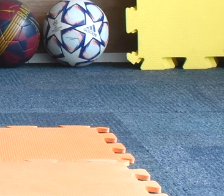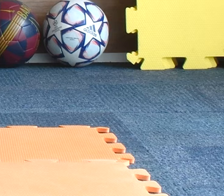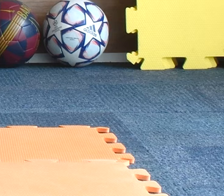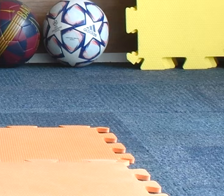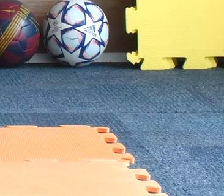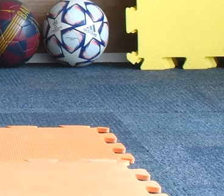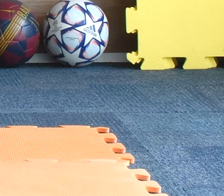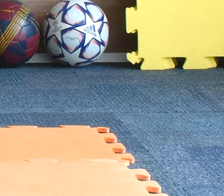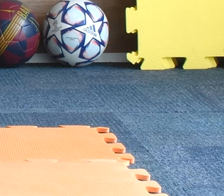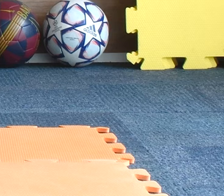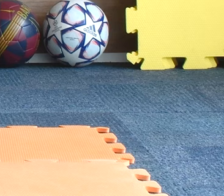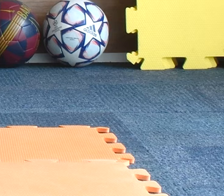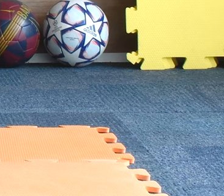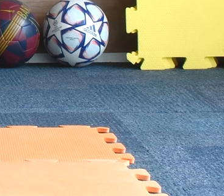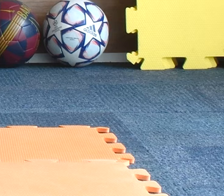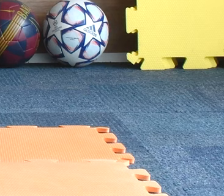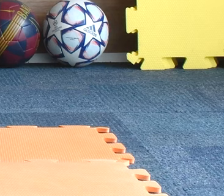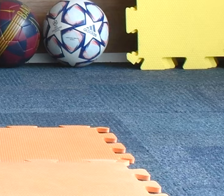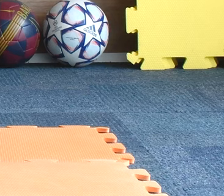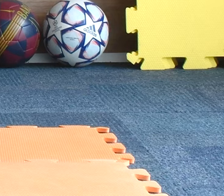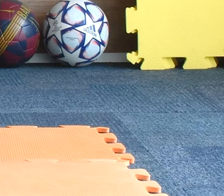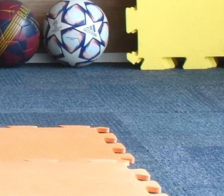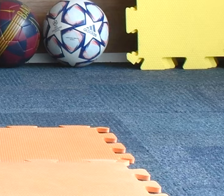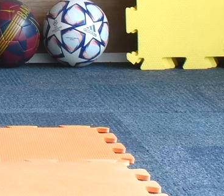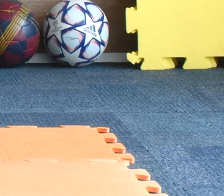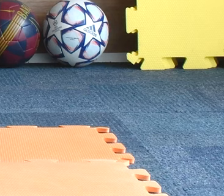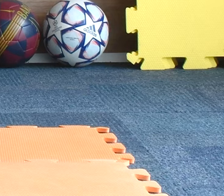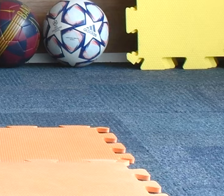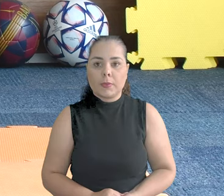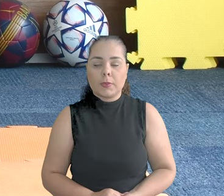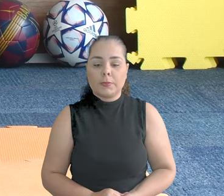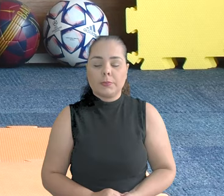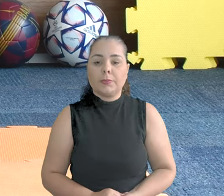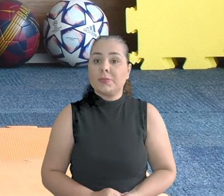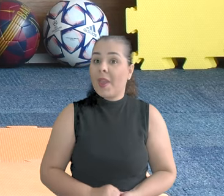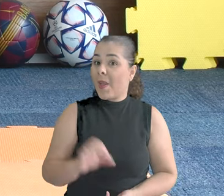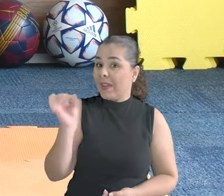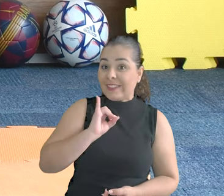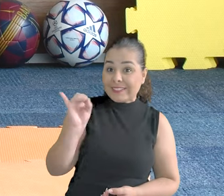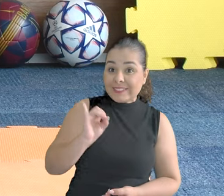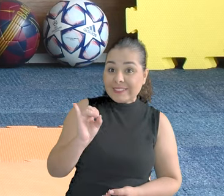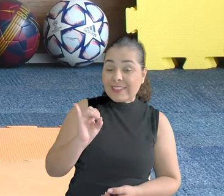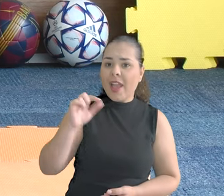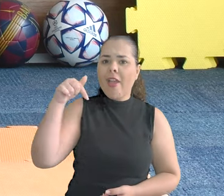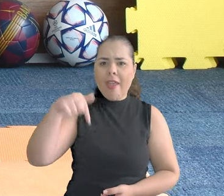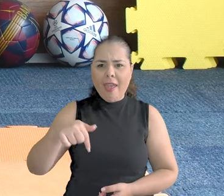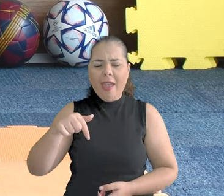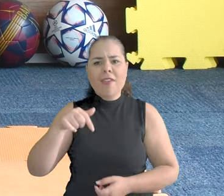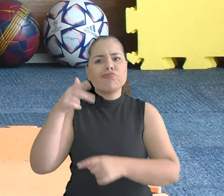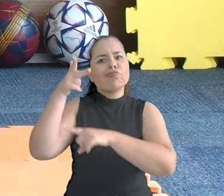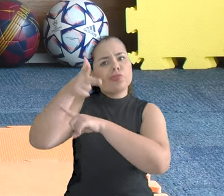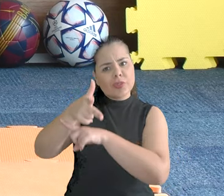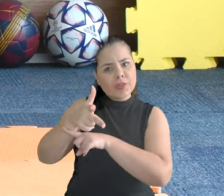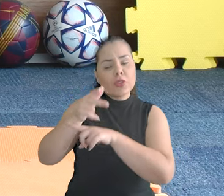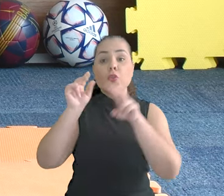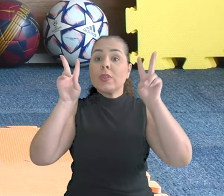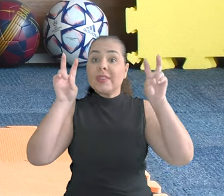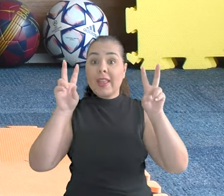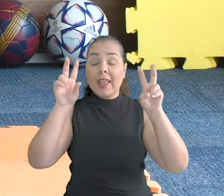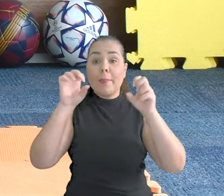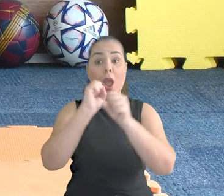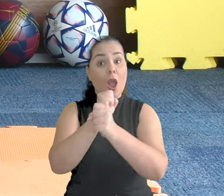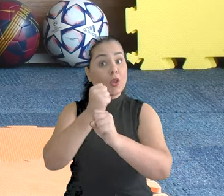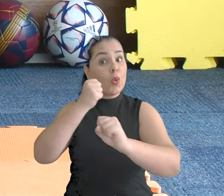esquerda, parte de mesa redonda de madeira, com pés de metal e cadeira branca estampada com bolas coloridas. Oiê! Esse aqui é um vídeo de alongamento